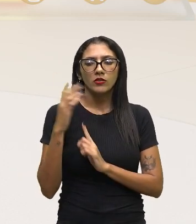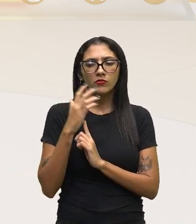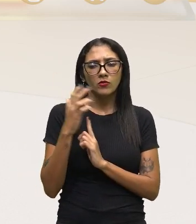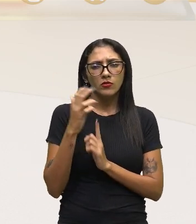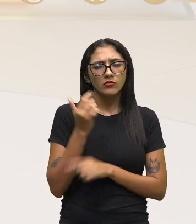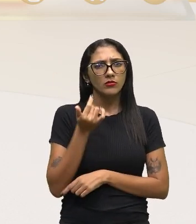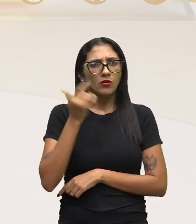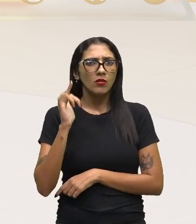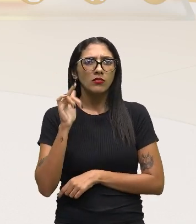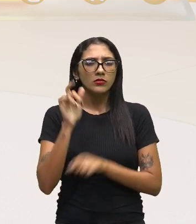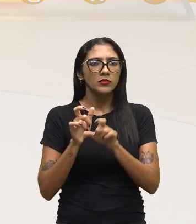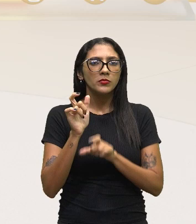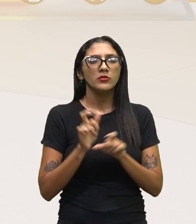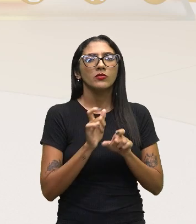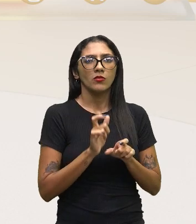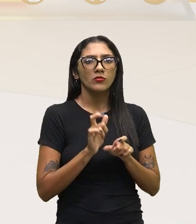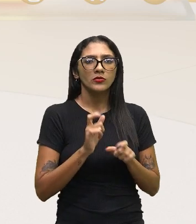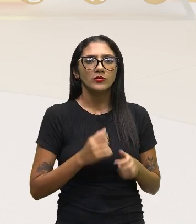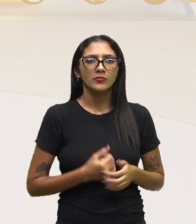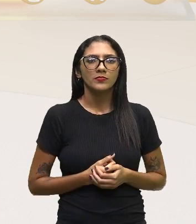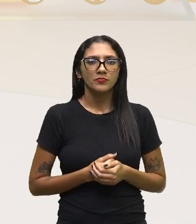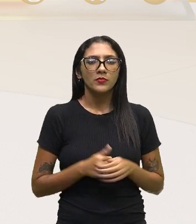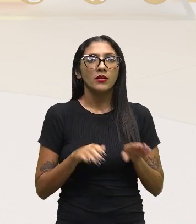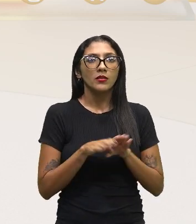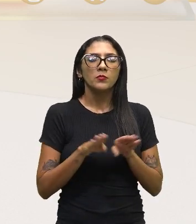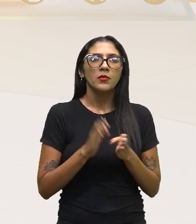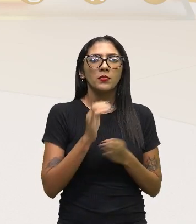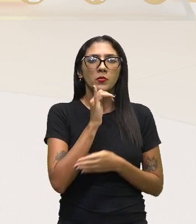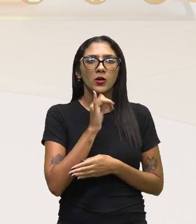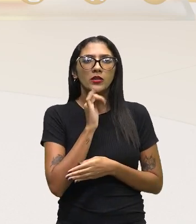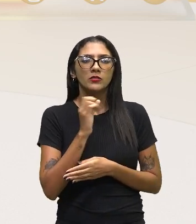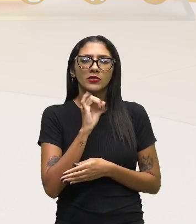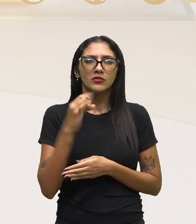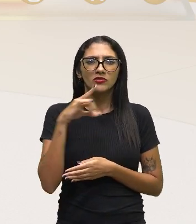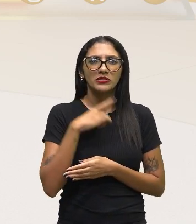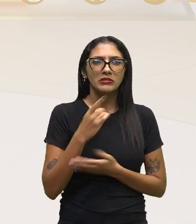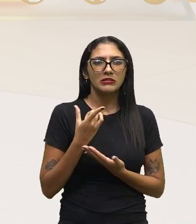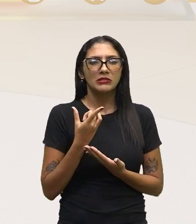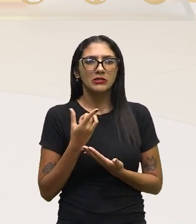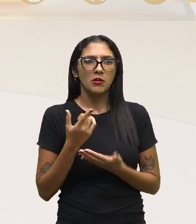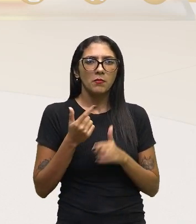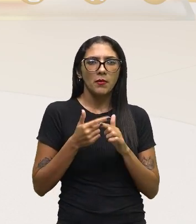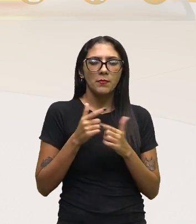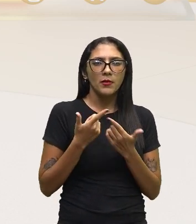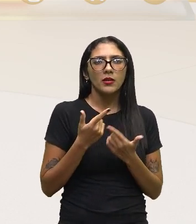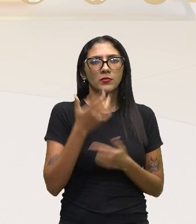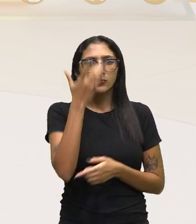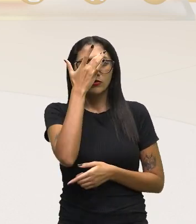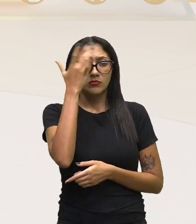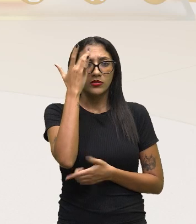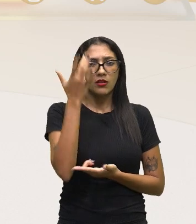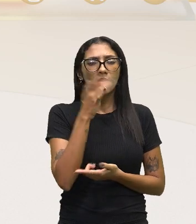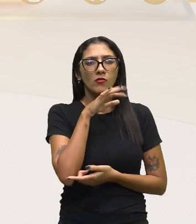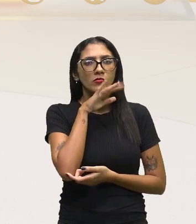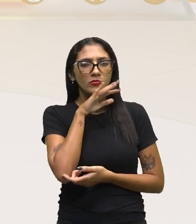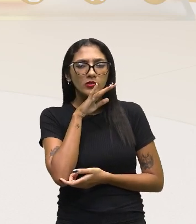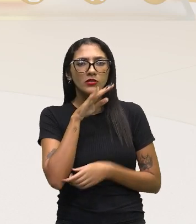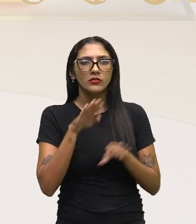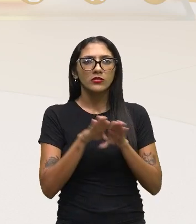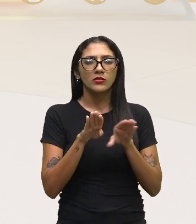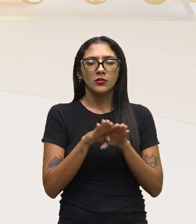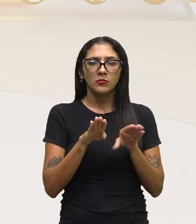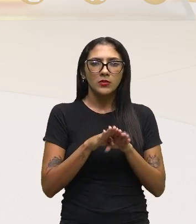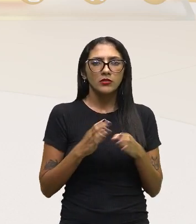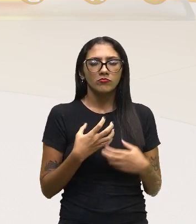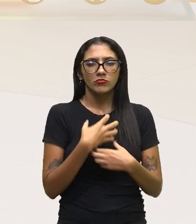outras pessoas, assim como quando você estiver emocionalmente afetado por essa questão do afeto